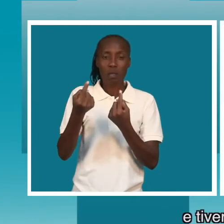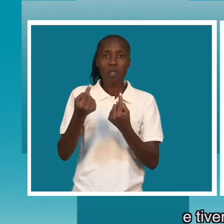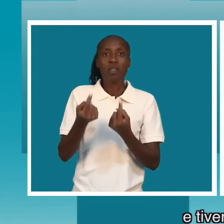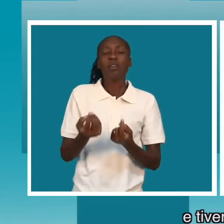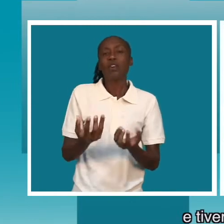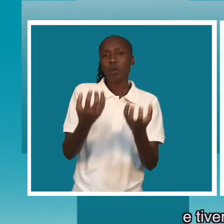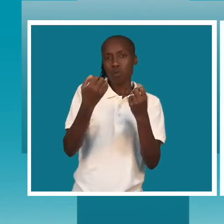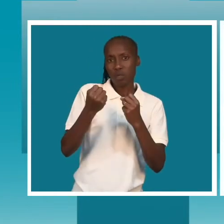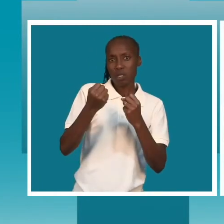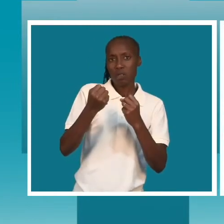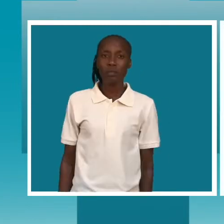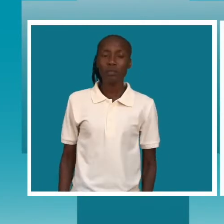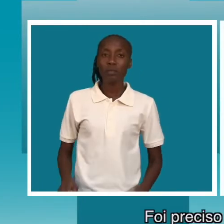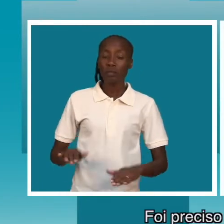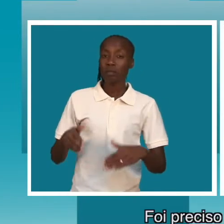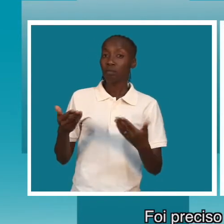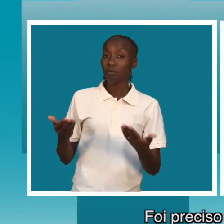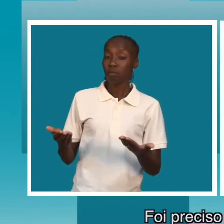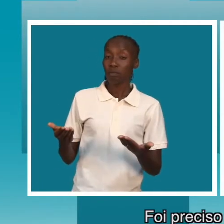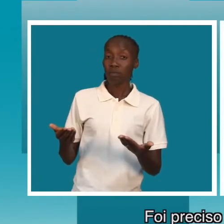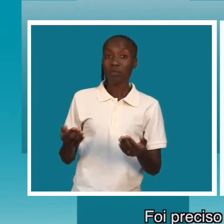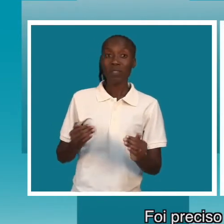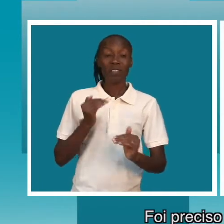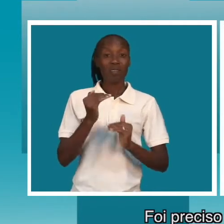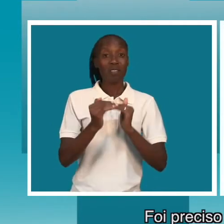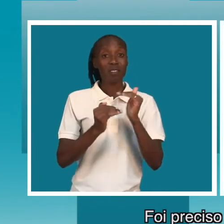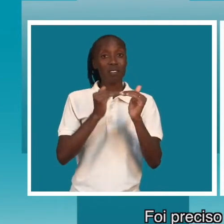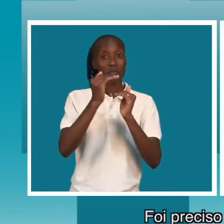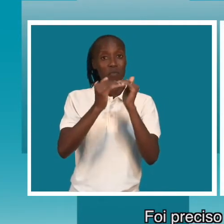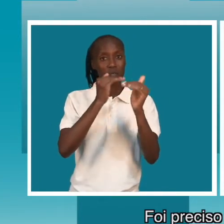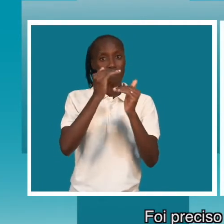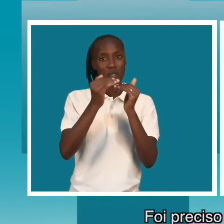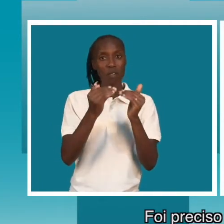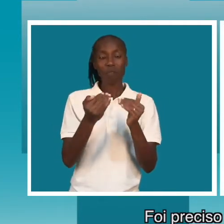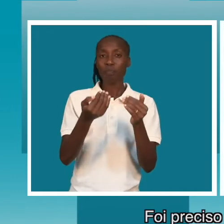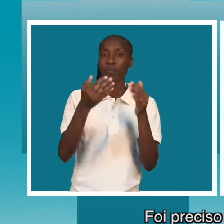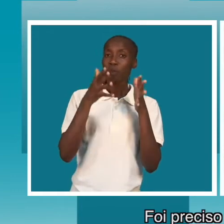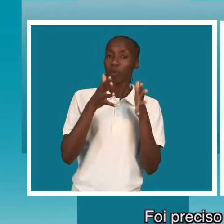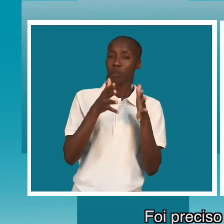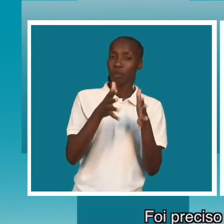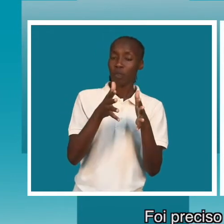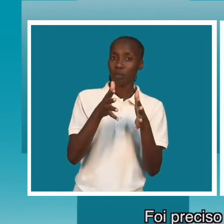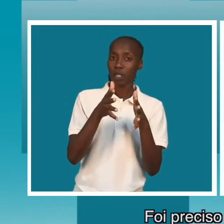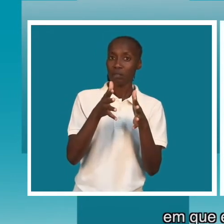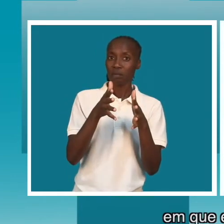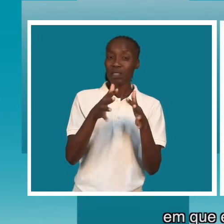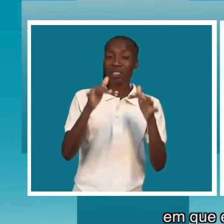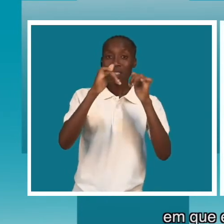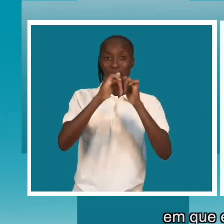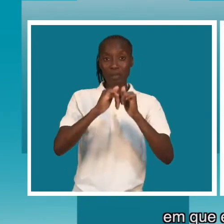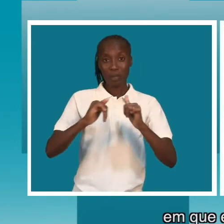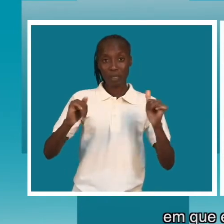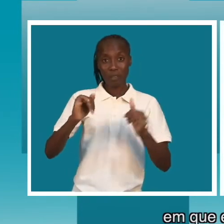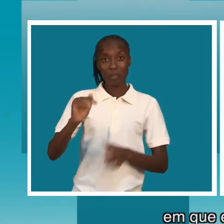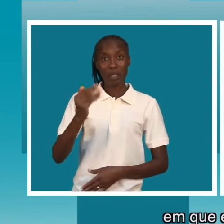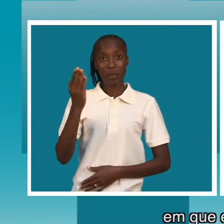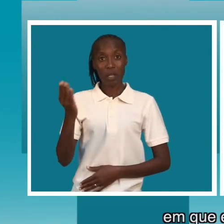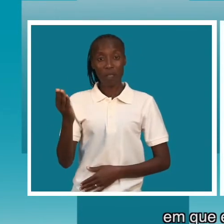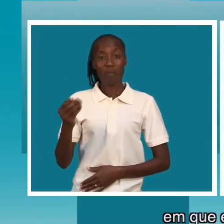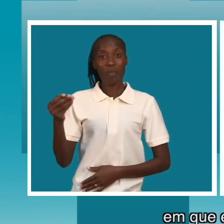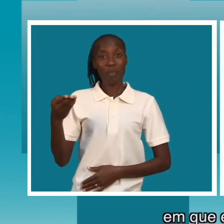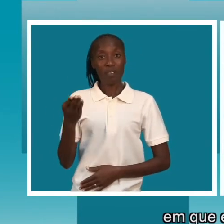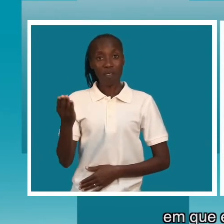aprender como se comunicar com ela. Foi preciso desenvolver uma estratégia de comunicação específica com a Iris, em que ela,